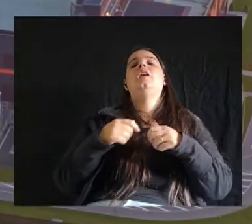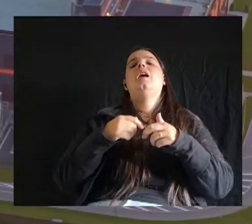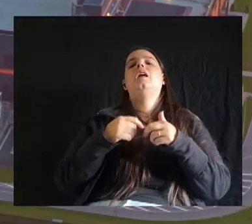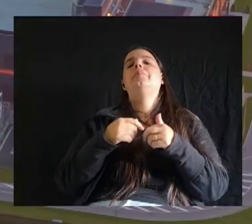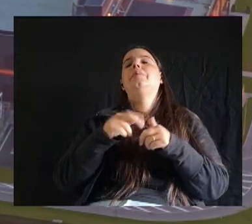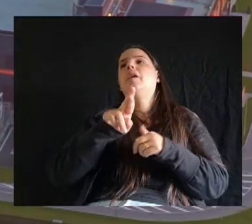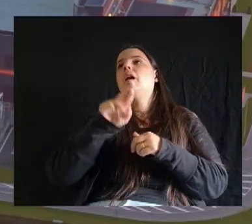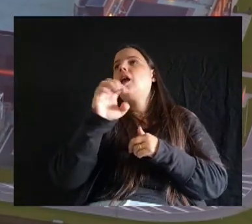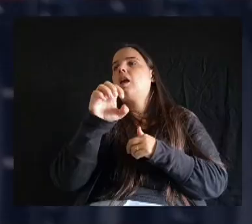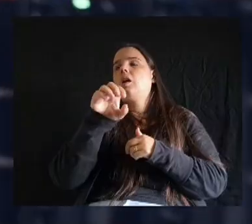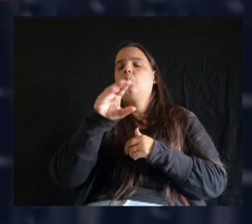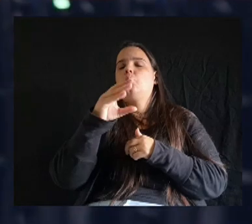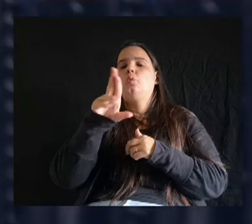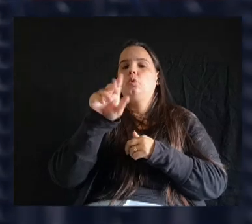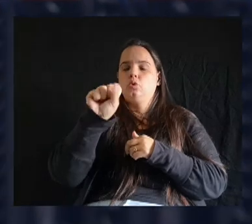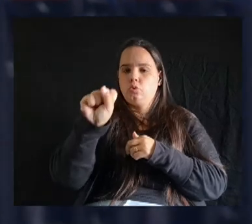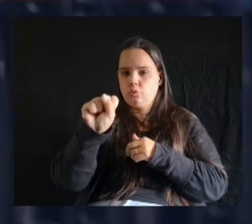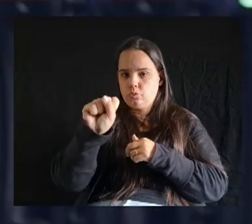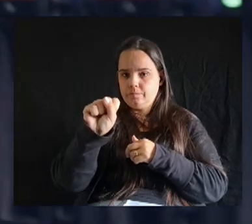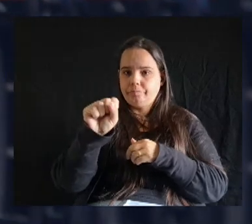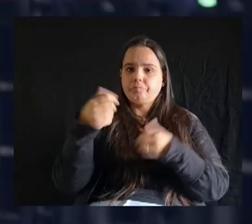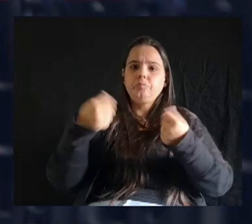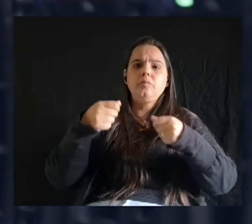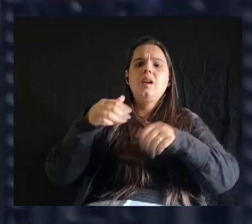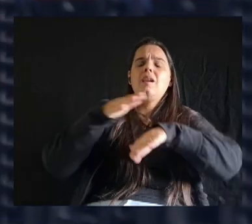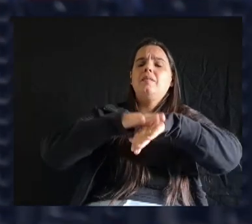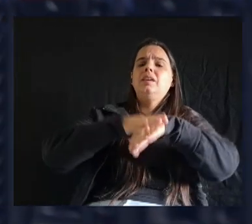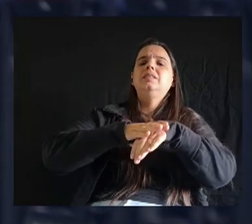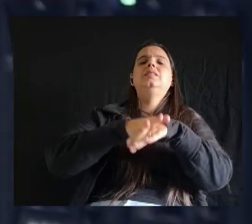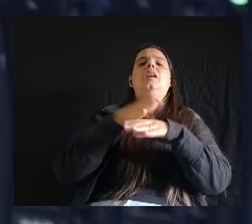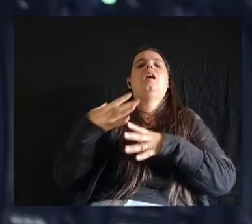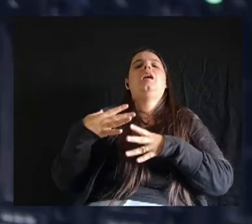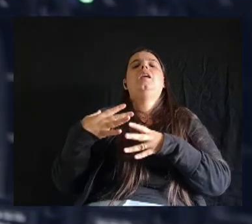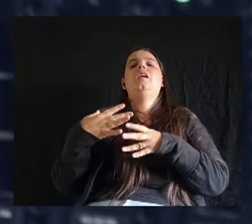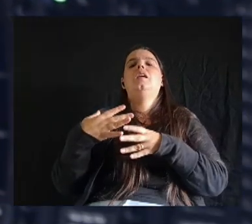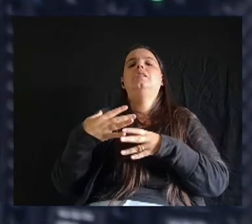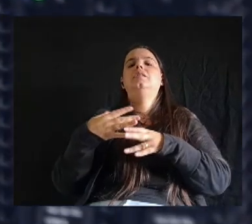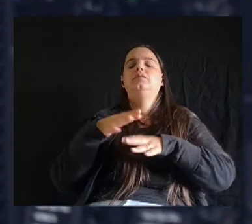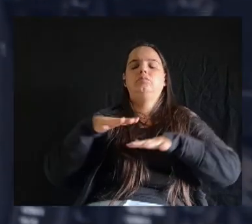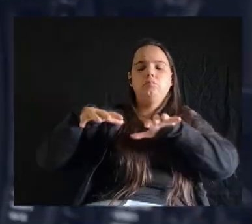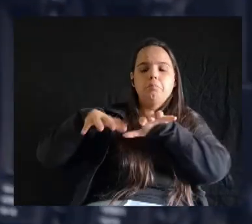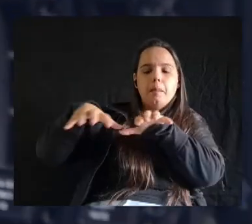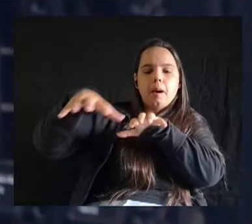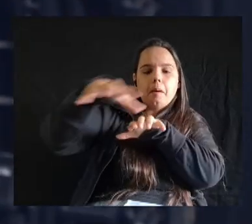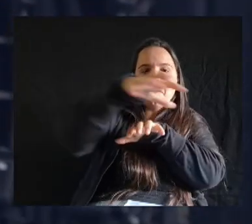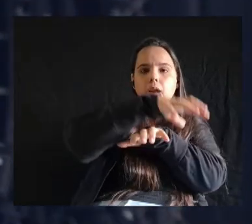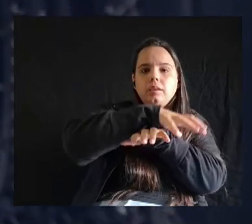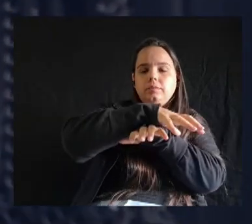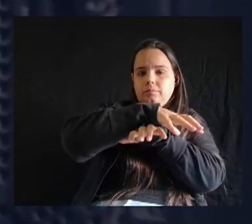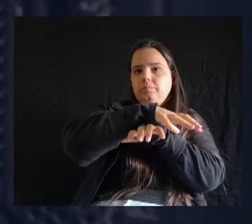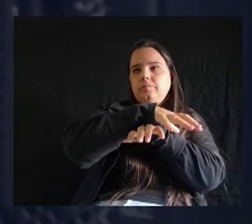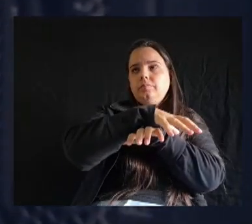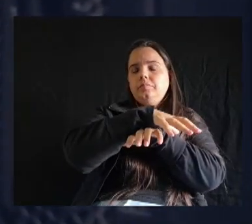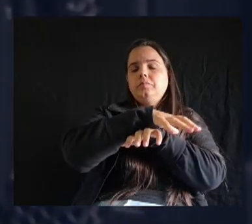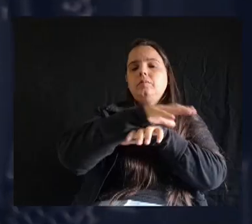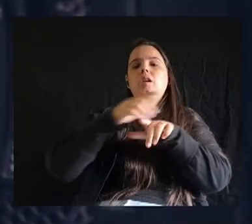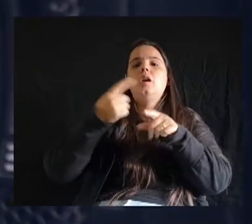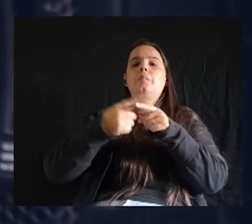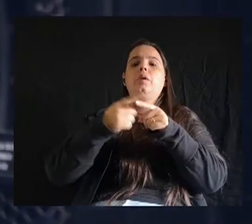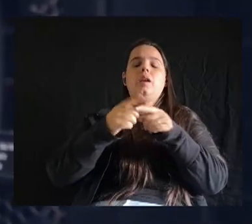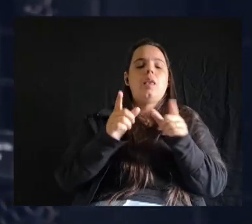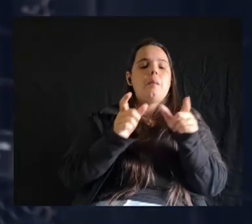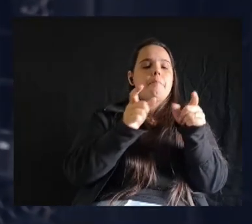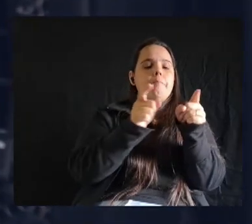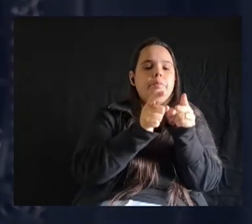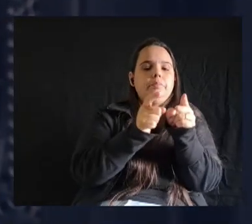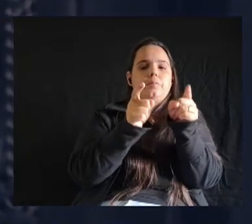no Projeto Ecos, reforçar o conceito dos data centers regionais, que são os data centers de menor porte, que podem ser implantados